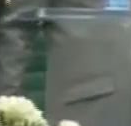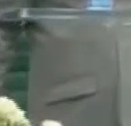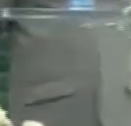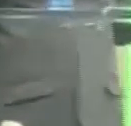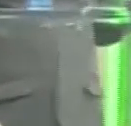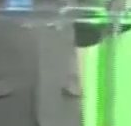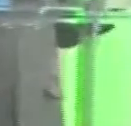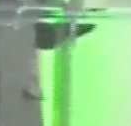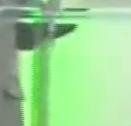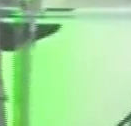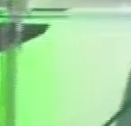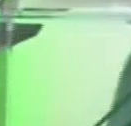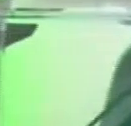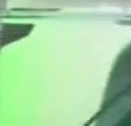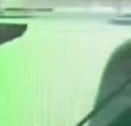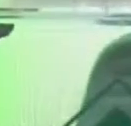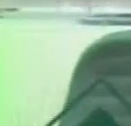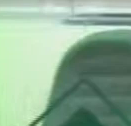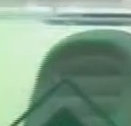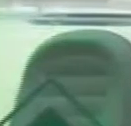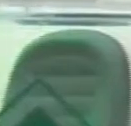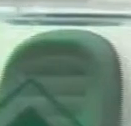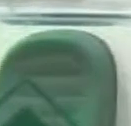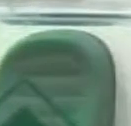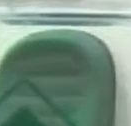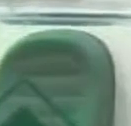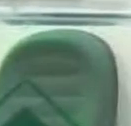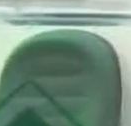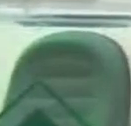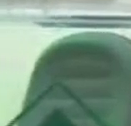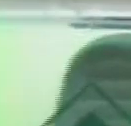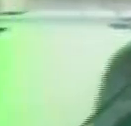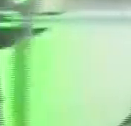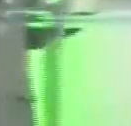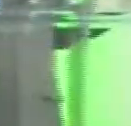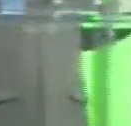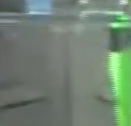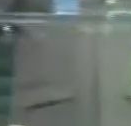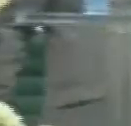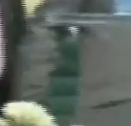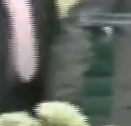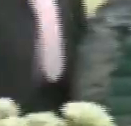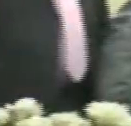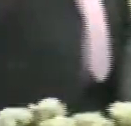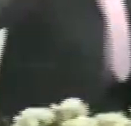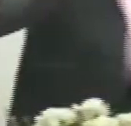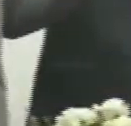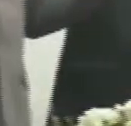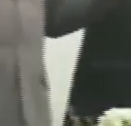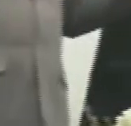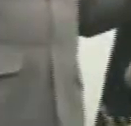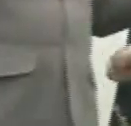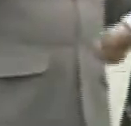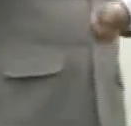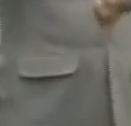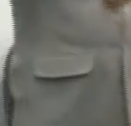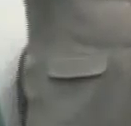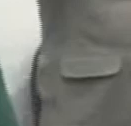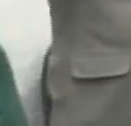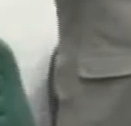não deixe senhor que os lares sejam sacudidos sejam dissolvidos Senhor